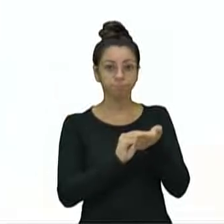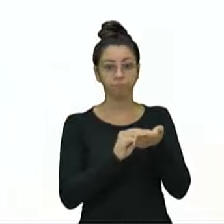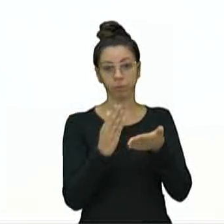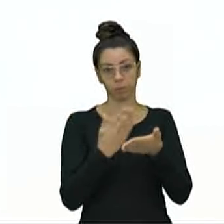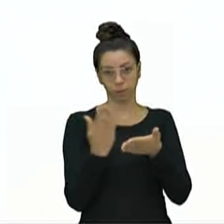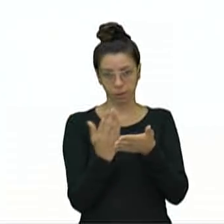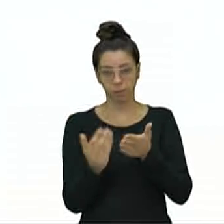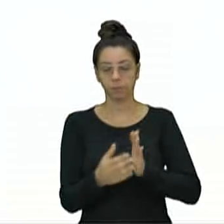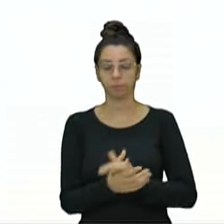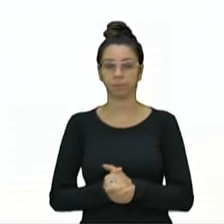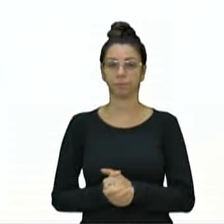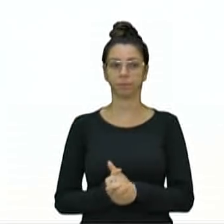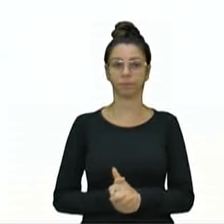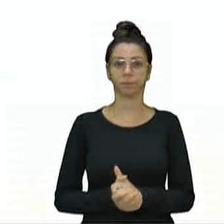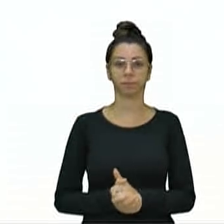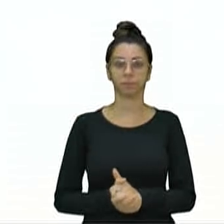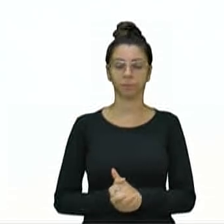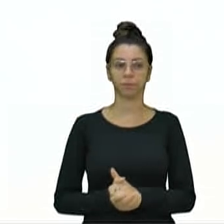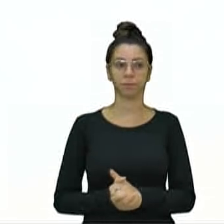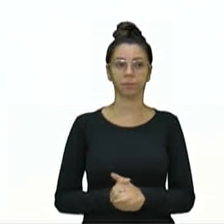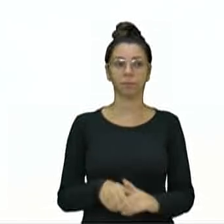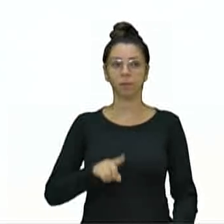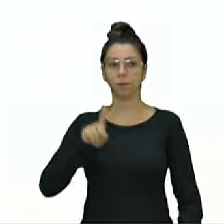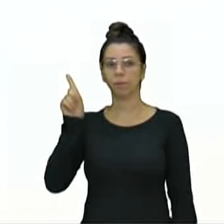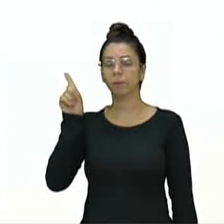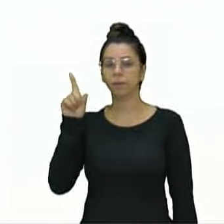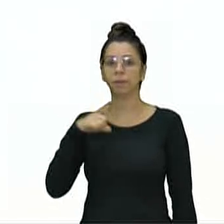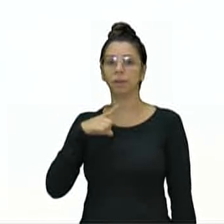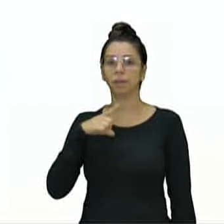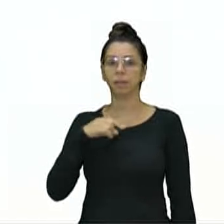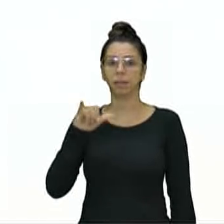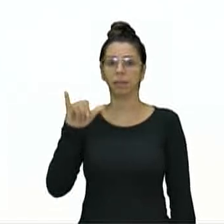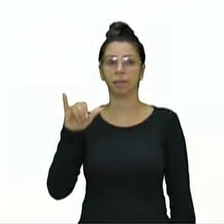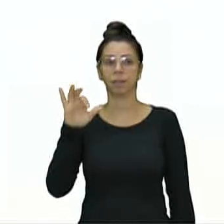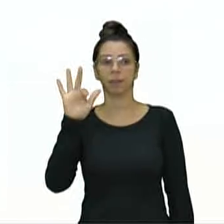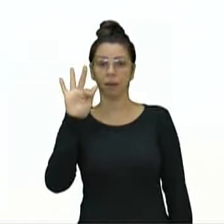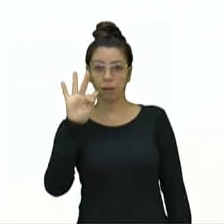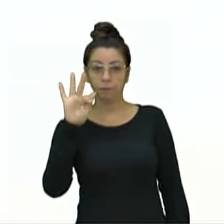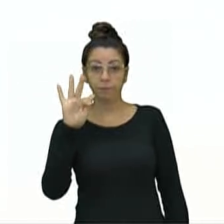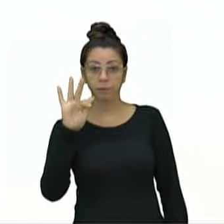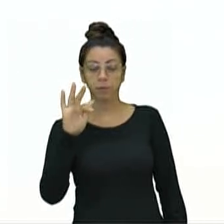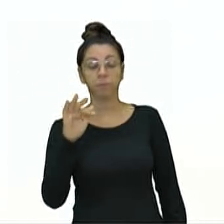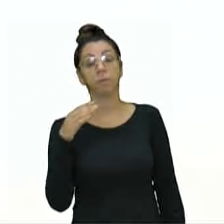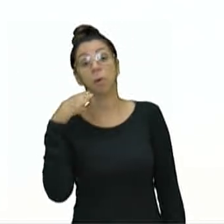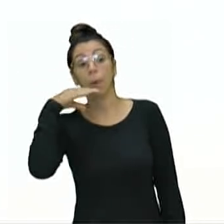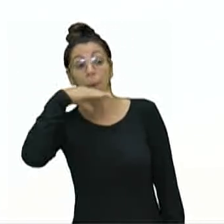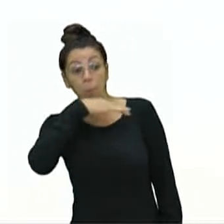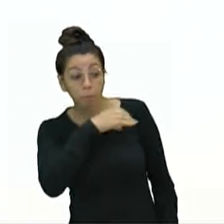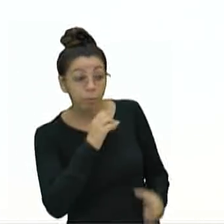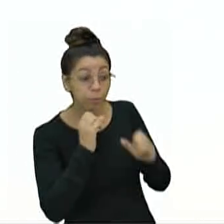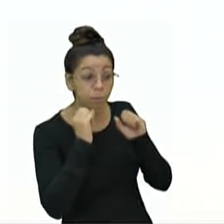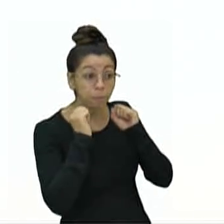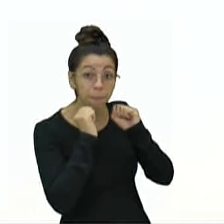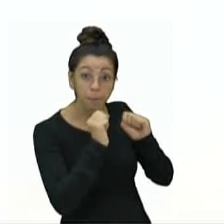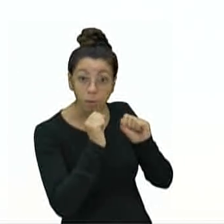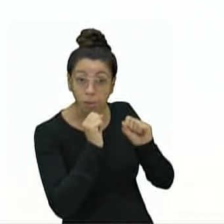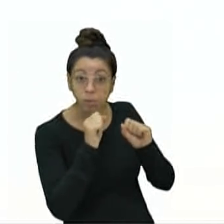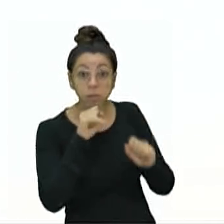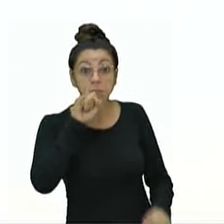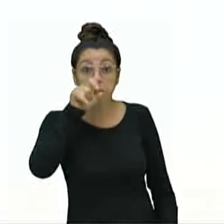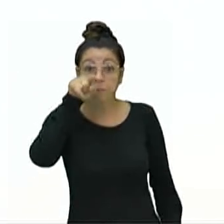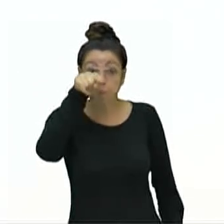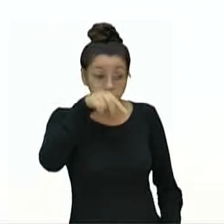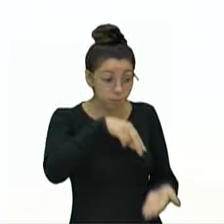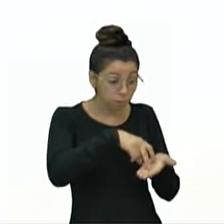nós temos ali então, if, né? É claro que você pode, se você se levantar. Olha, veja que é uma de